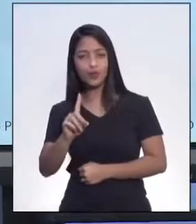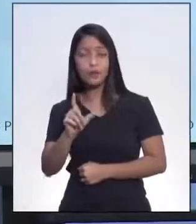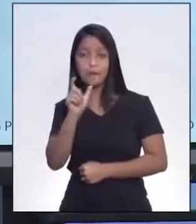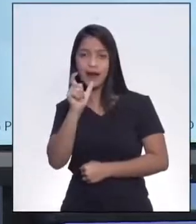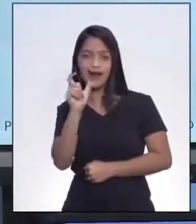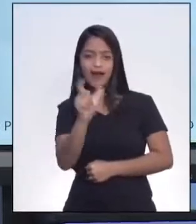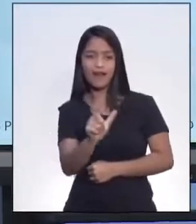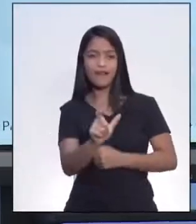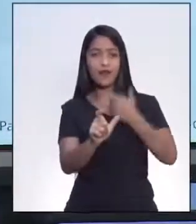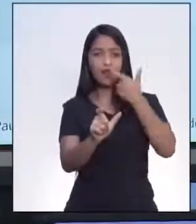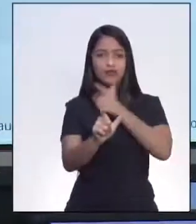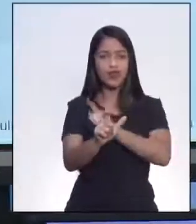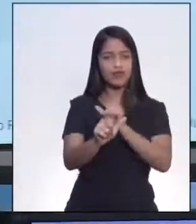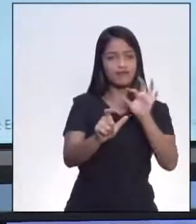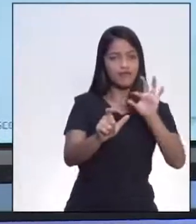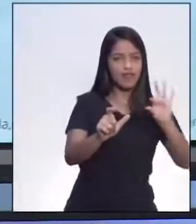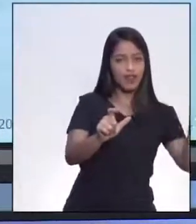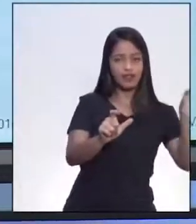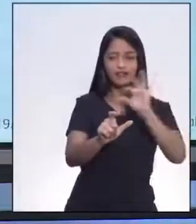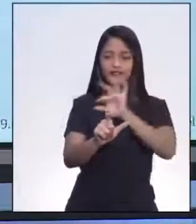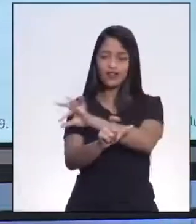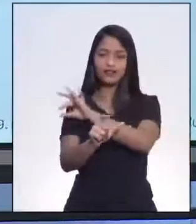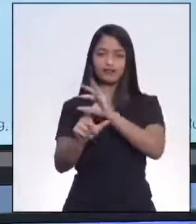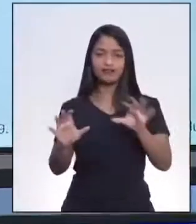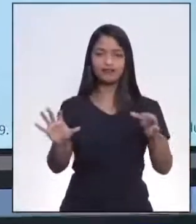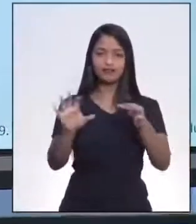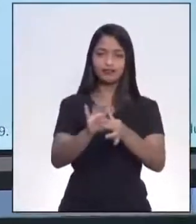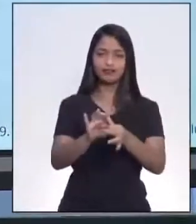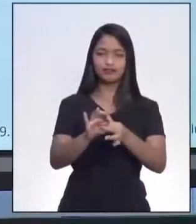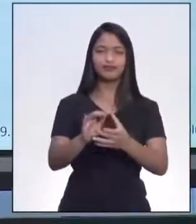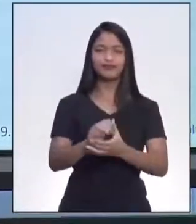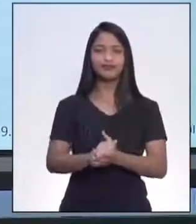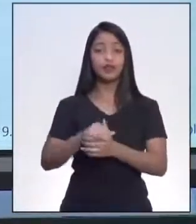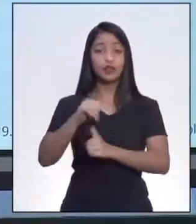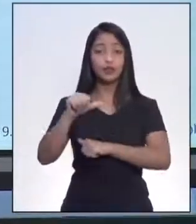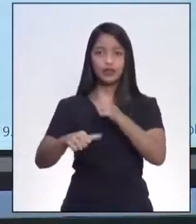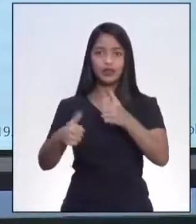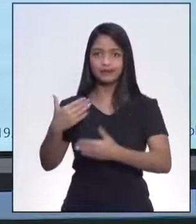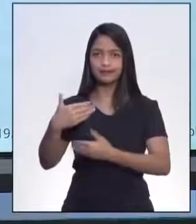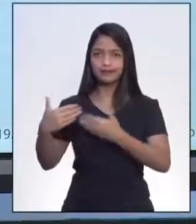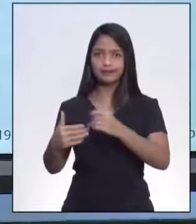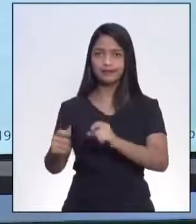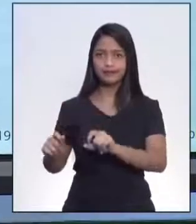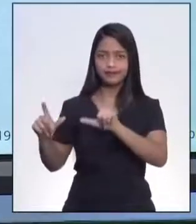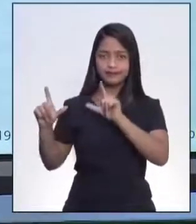motivo, ok? Coloca para mim, por favor, diretor, a próxima tela.